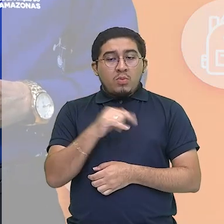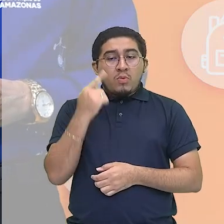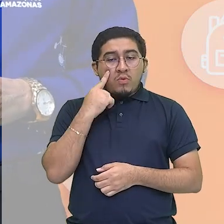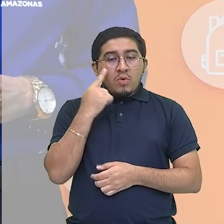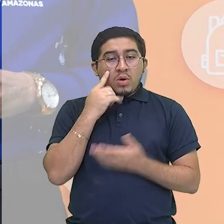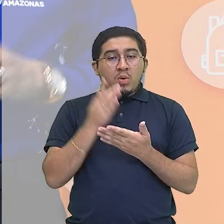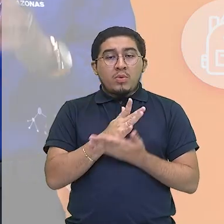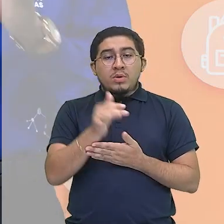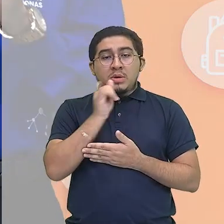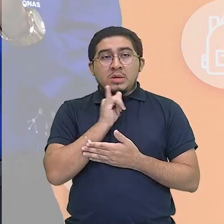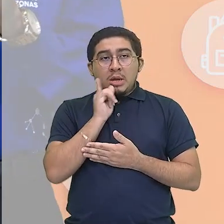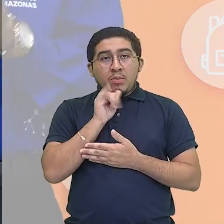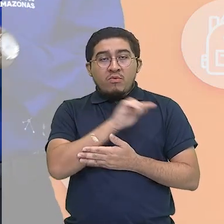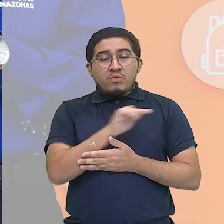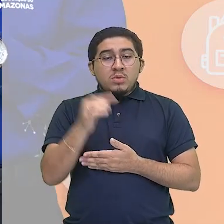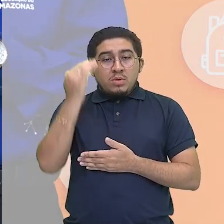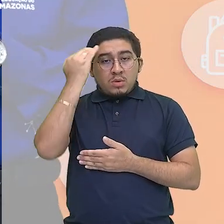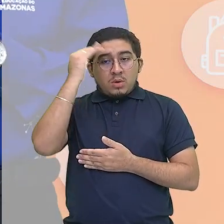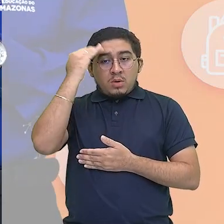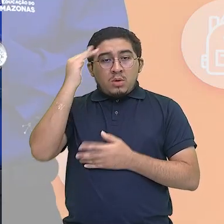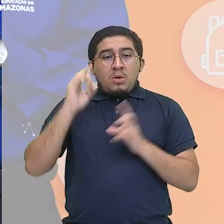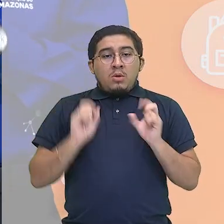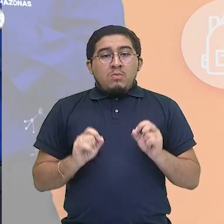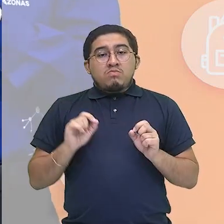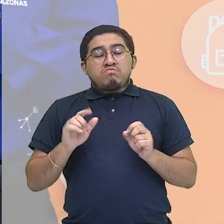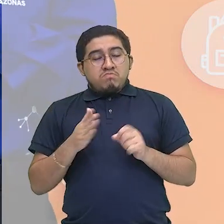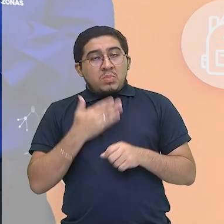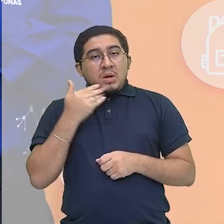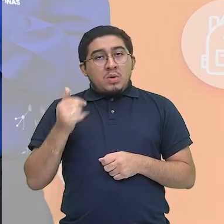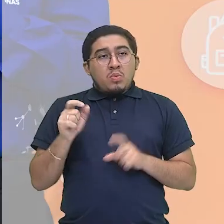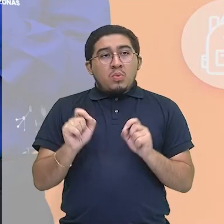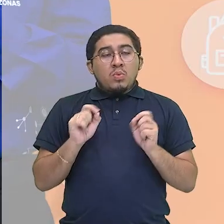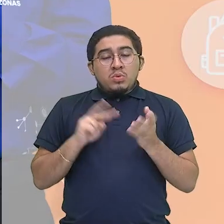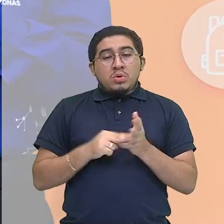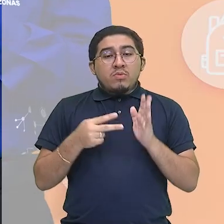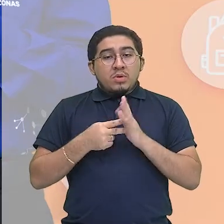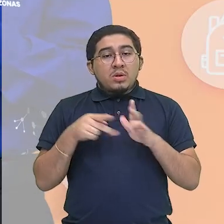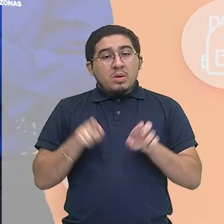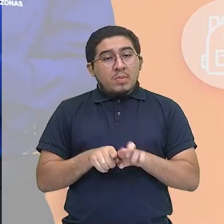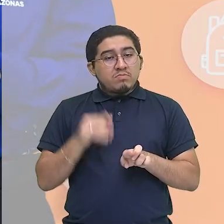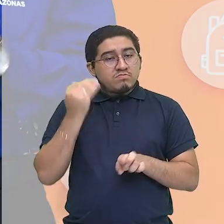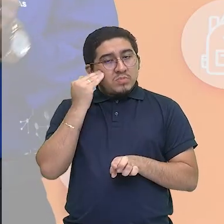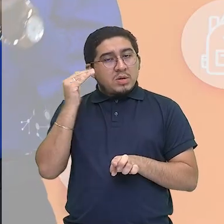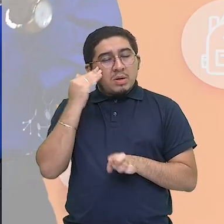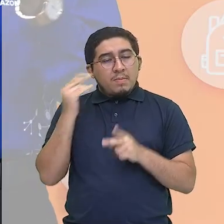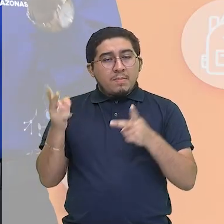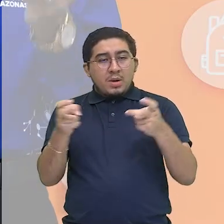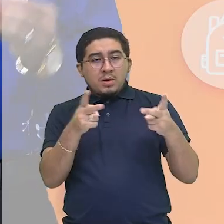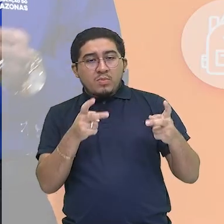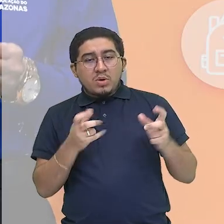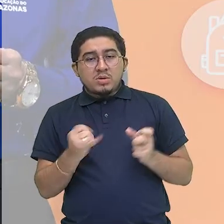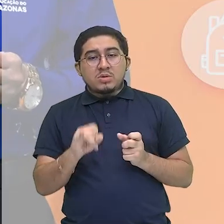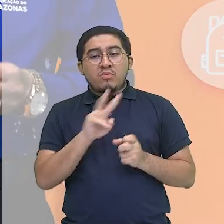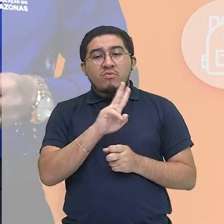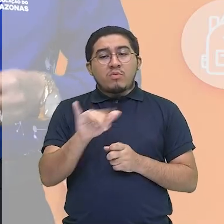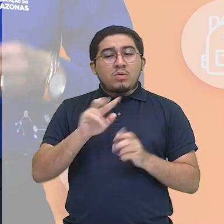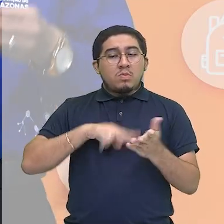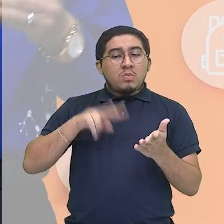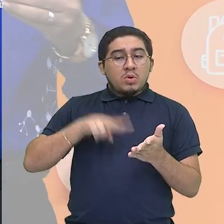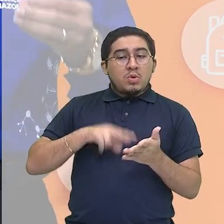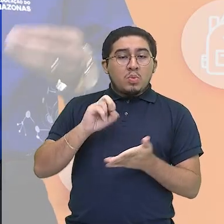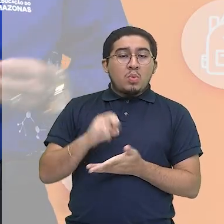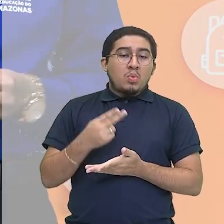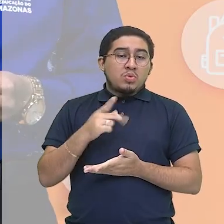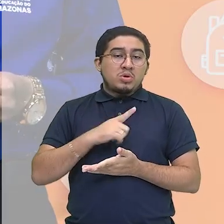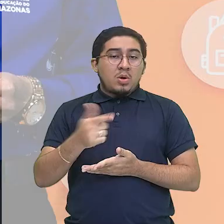alguns exemplos para vocês entenderem melhor e conseguirem perceber ao fazer uma leitura, ao ler